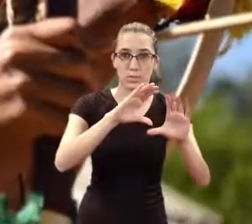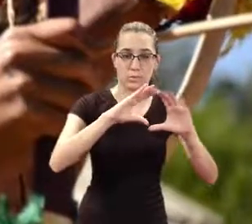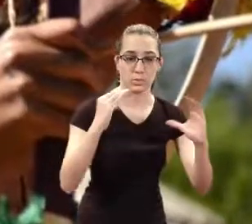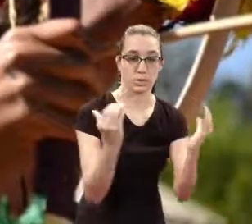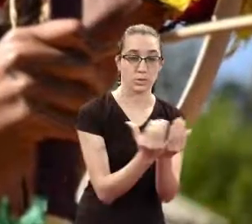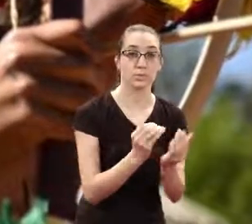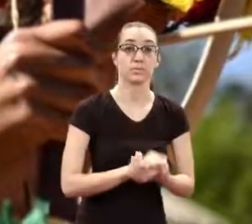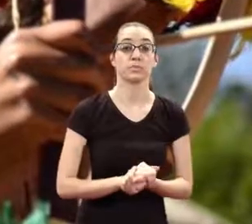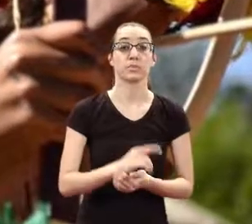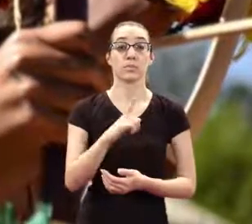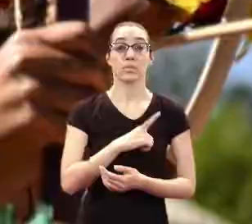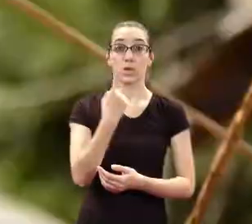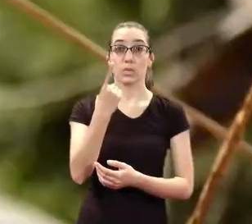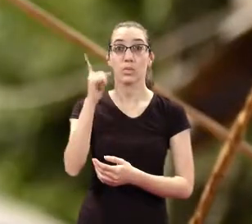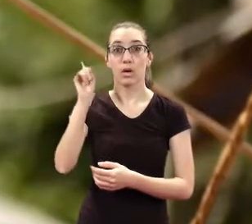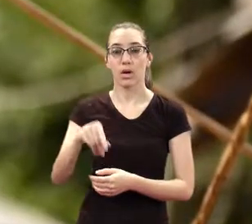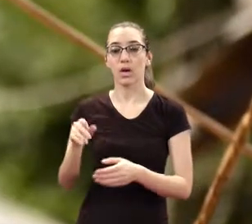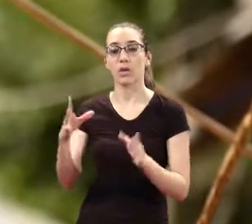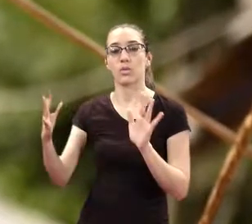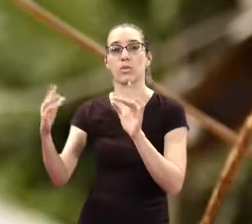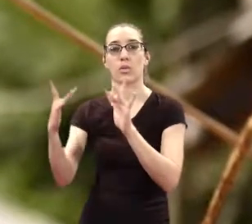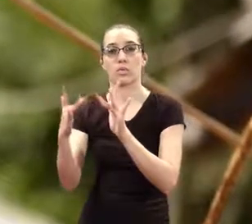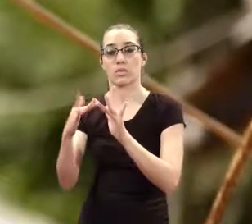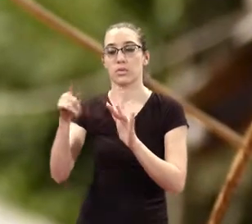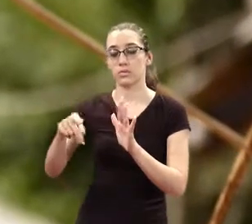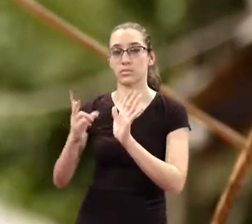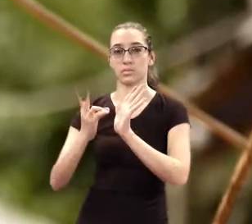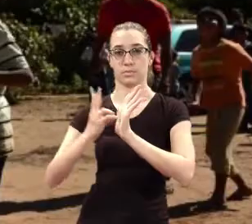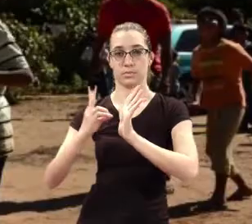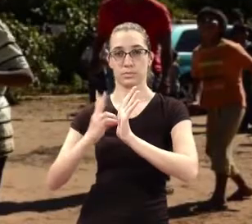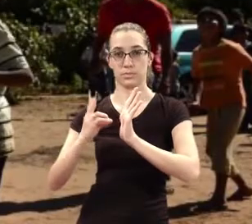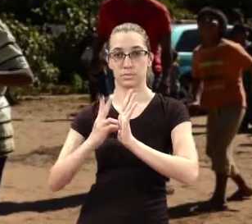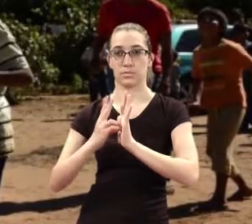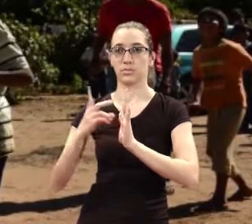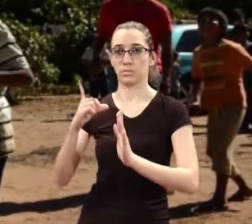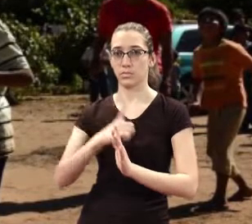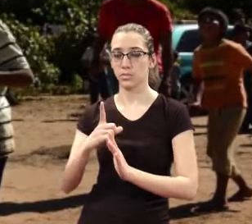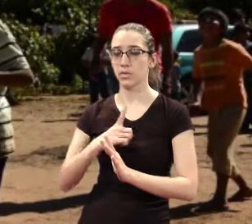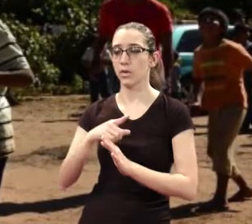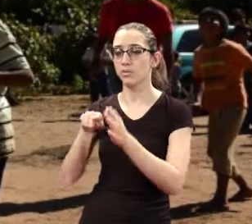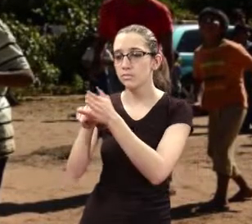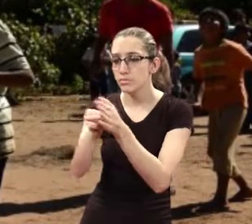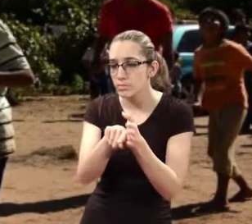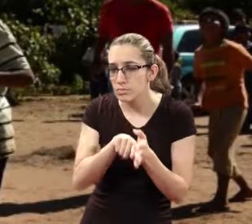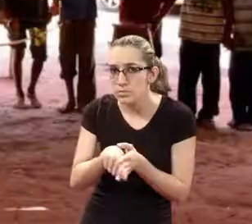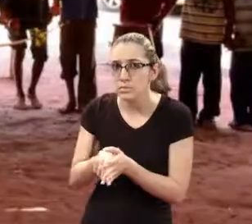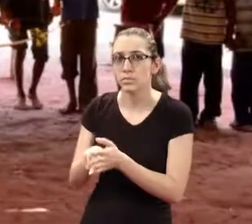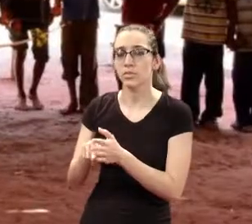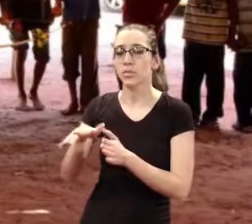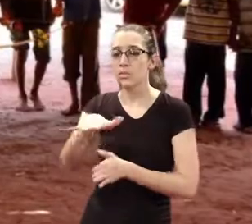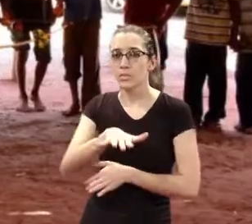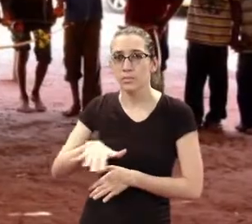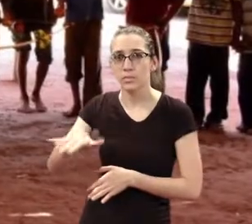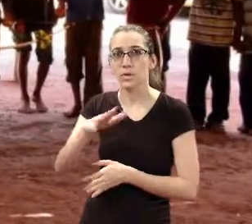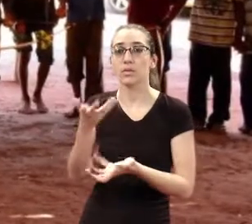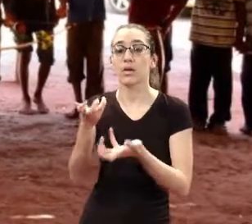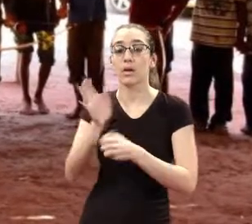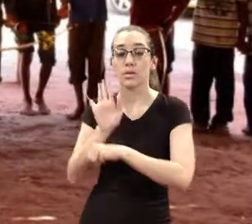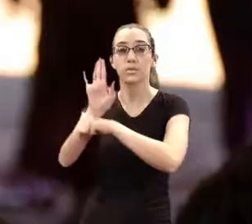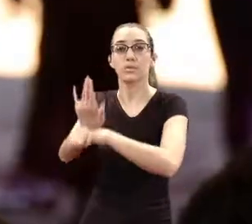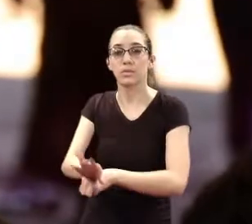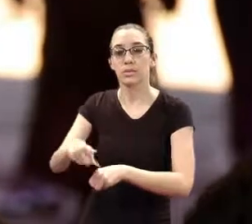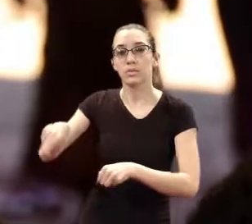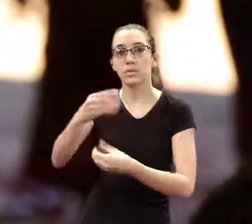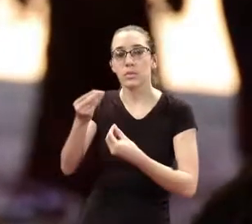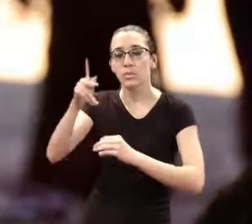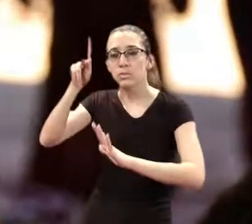dos exemplos é a atuação junto a uma aldeia indígena, a Inhuporã, em Torres, fazendo levantamento e georreferenciamento, a fim de